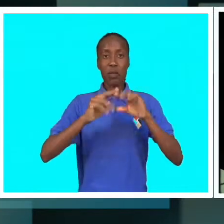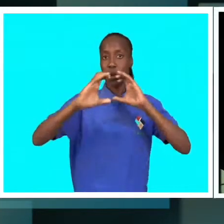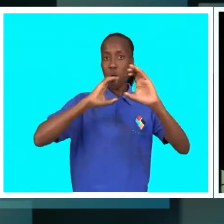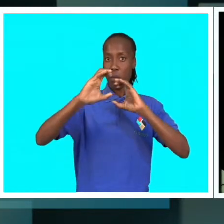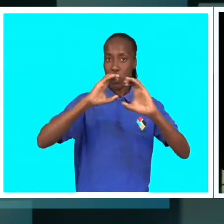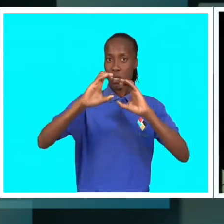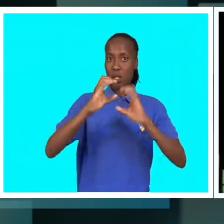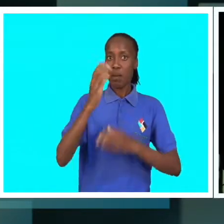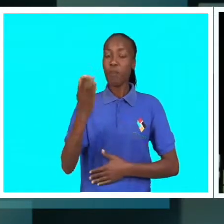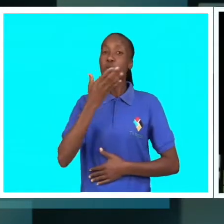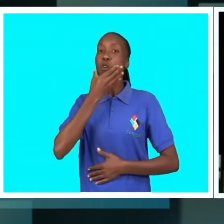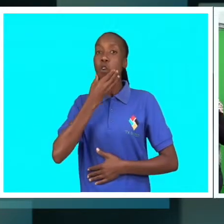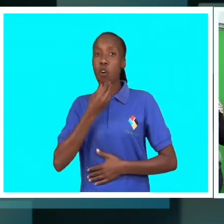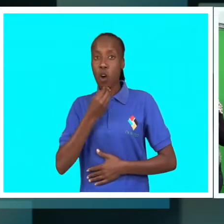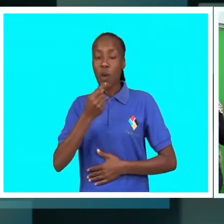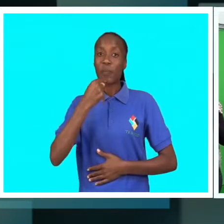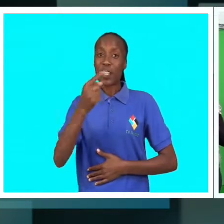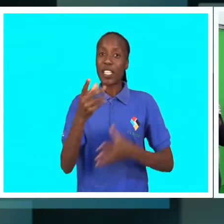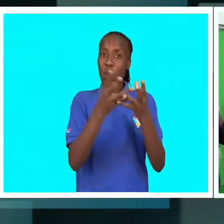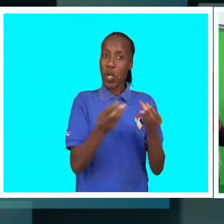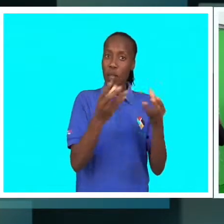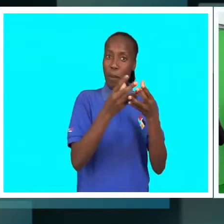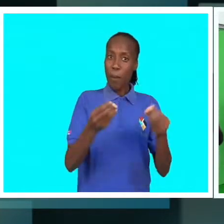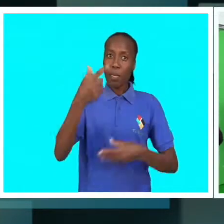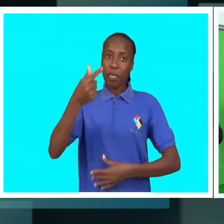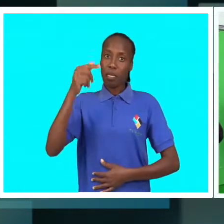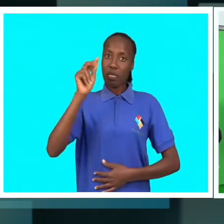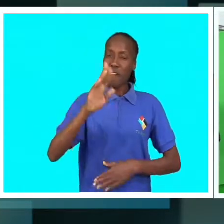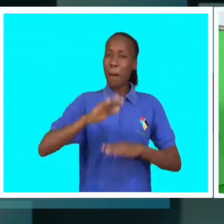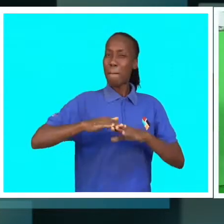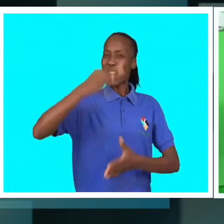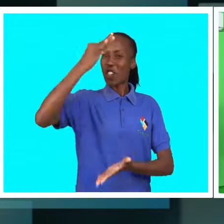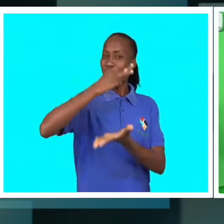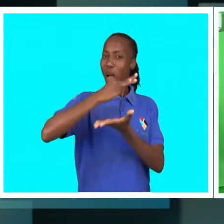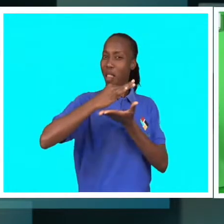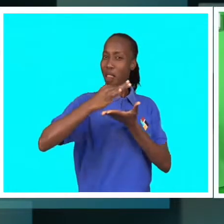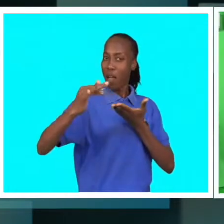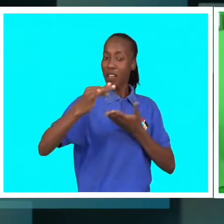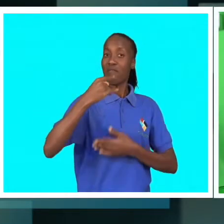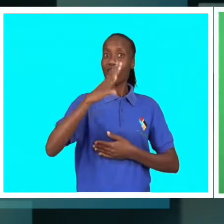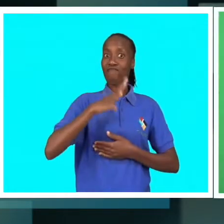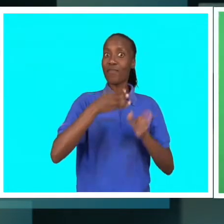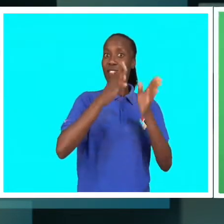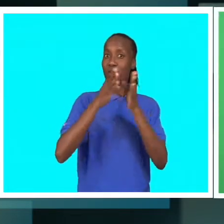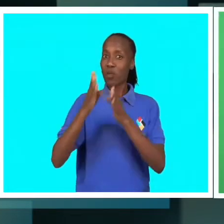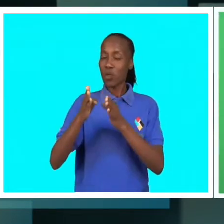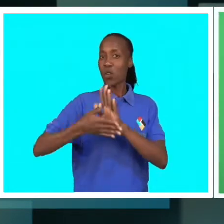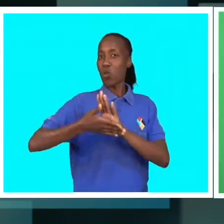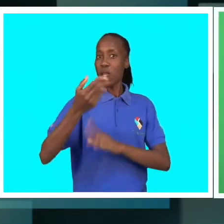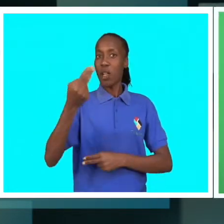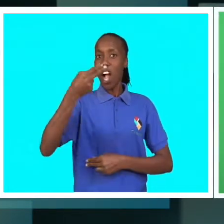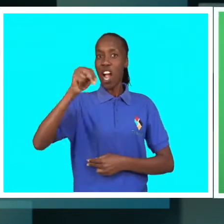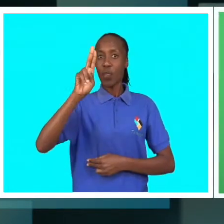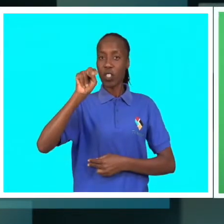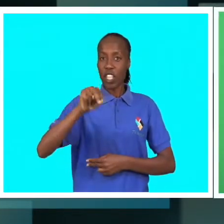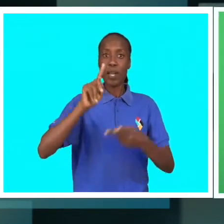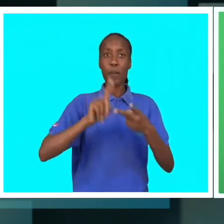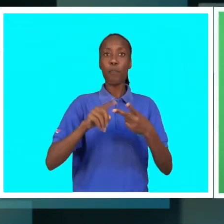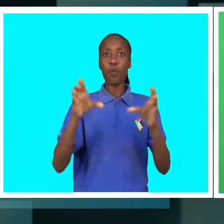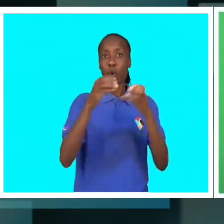Transportes e Comunicação, Carlos Mesquita, o equipamento de televisão de alta qualidade e os recursos humanos que